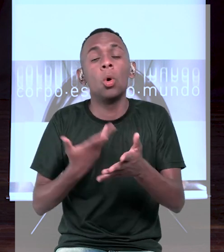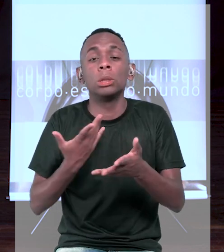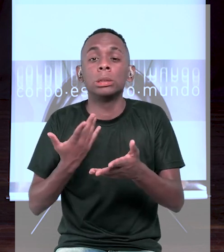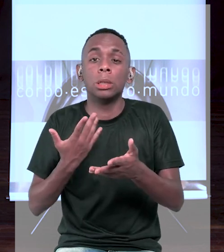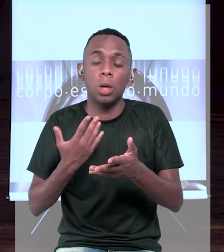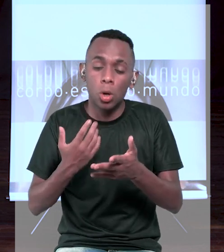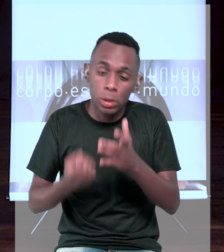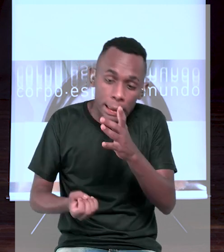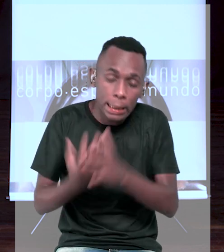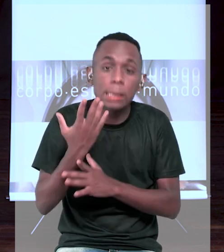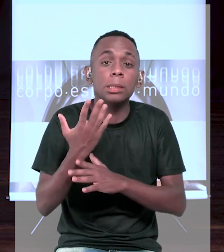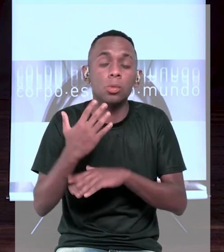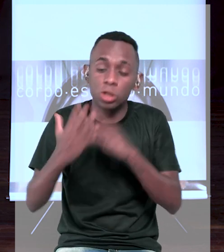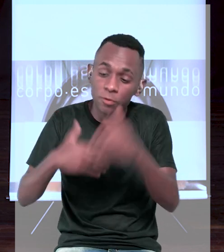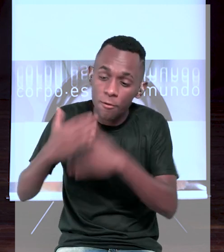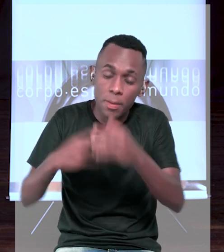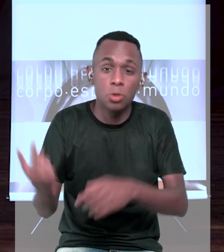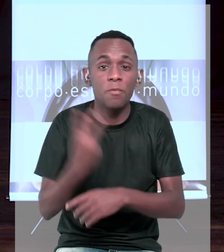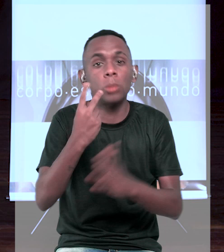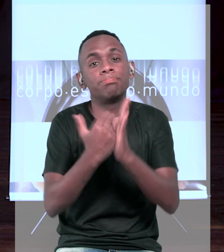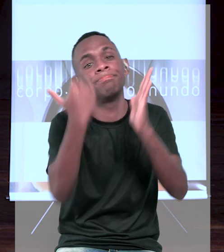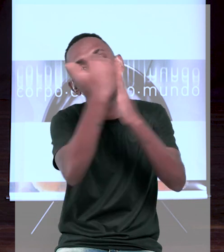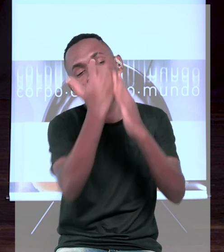valores superiores.